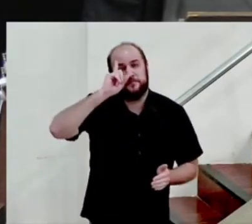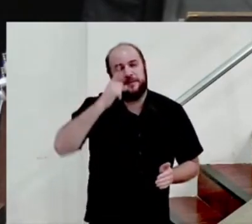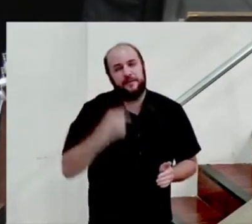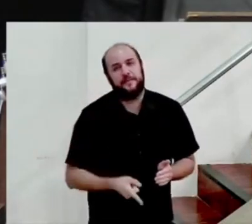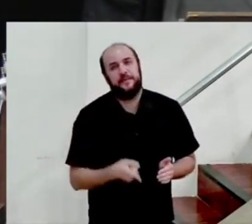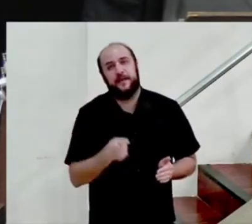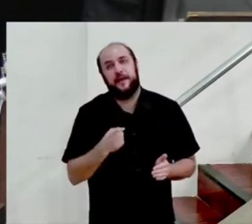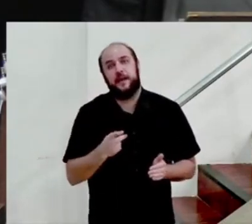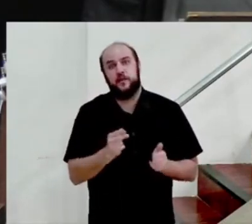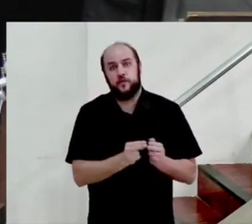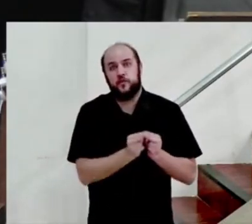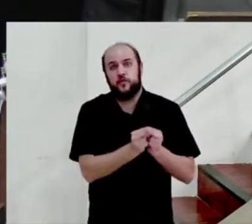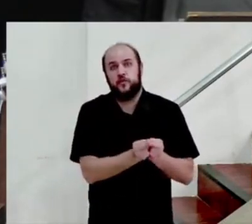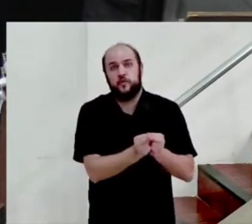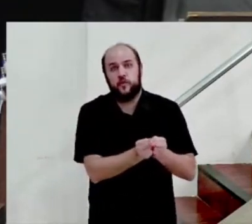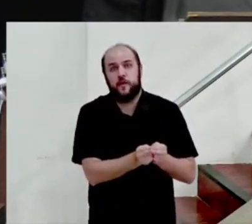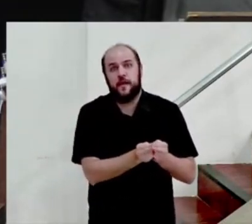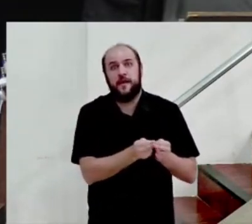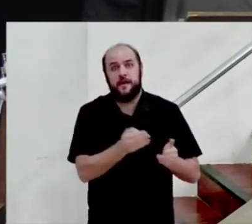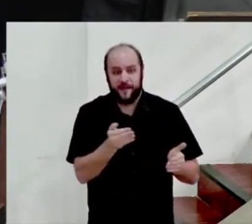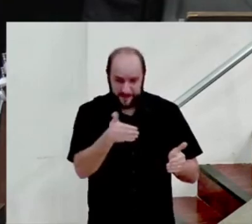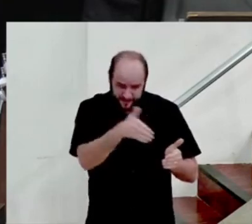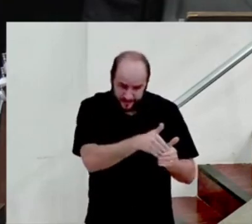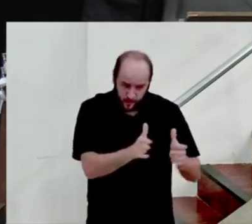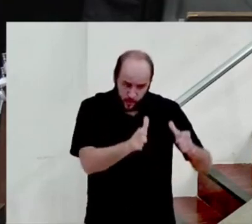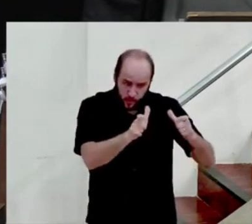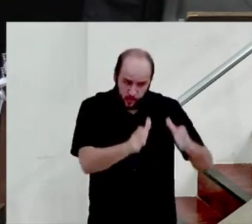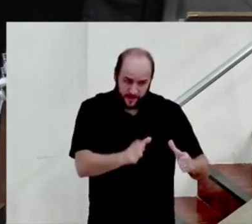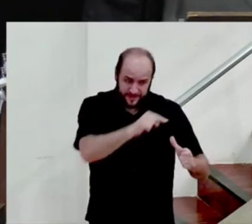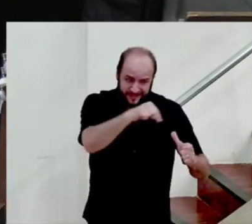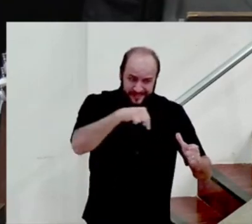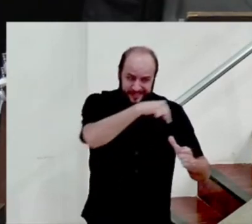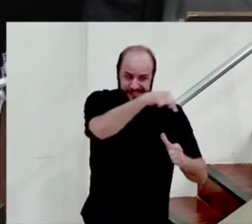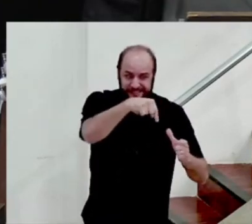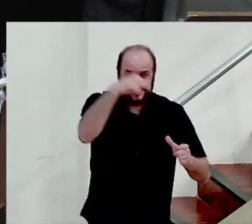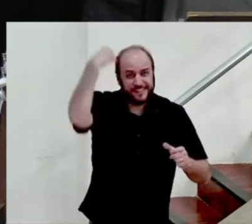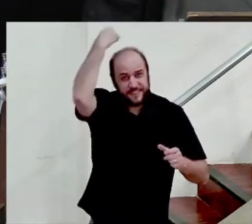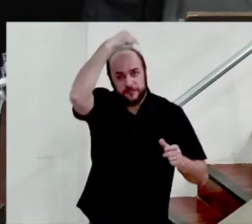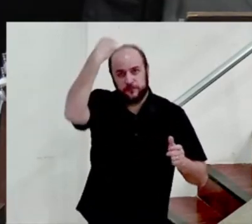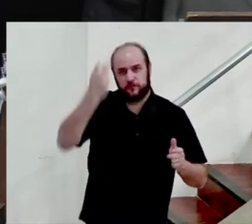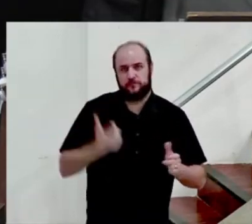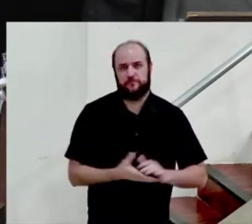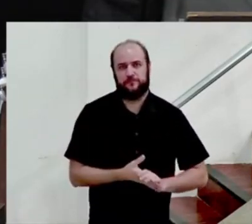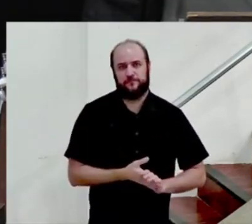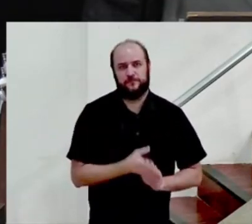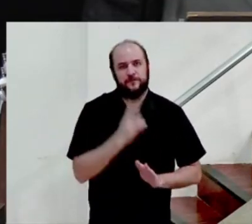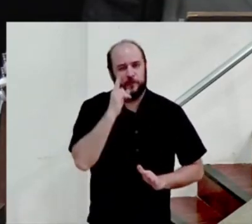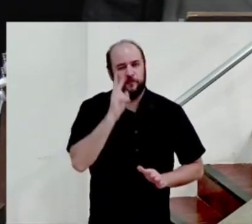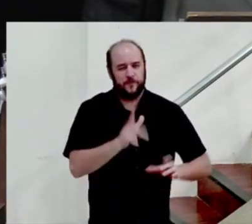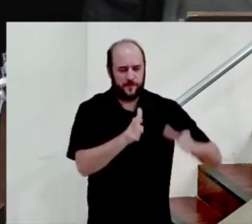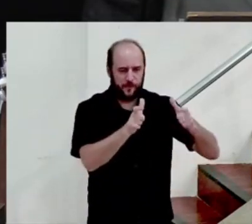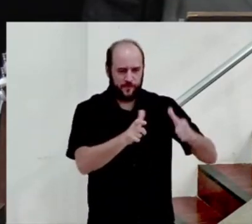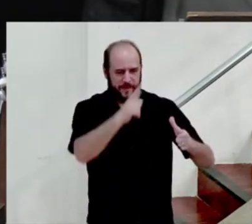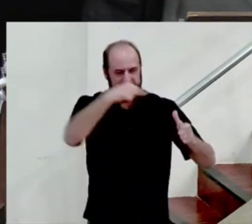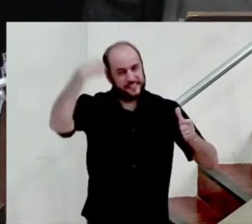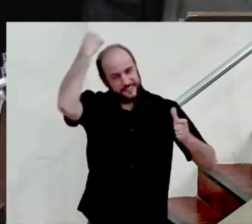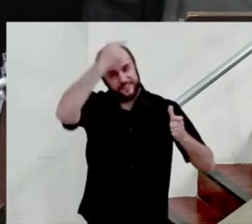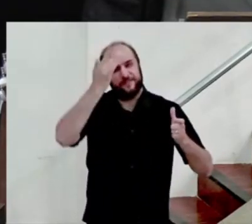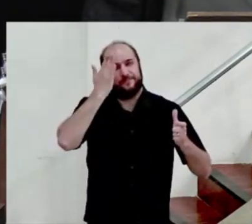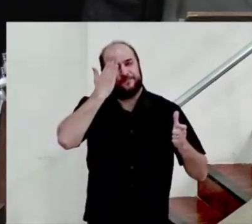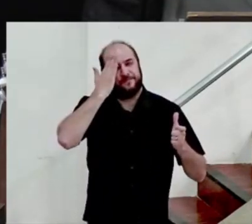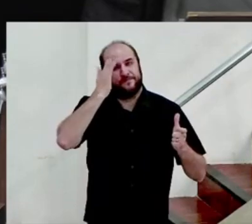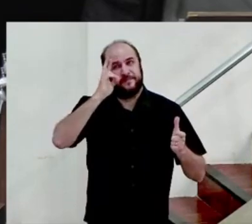que Noé entrasse em um santuário. Ao olhar para um santuário, nós precisamos saber que o